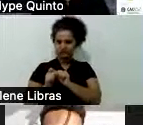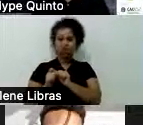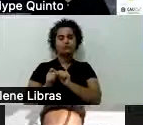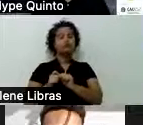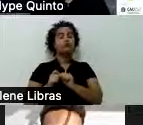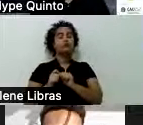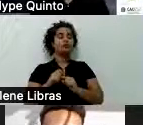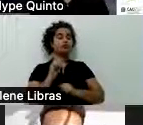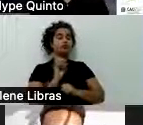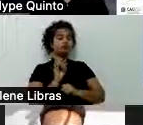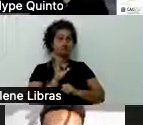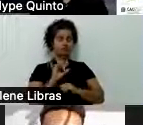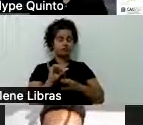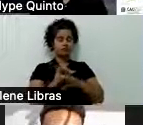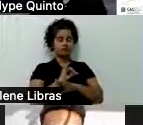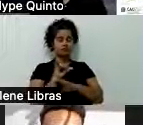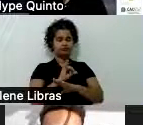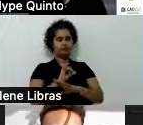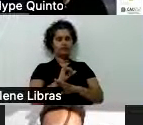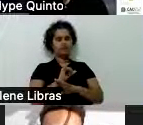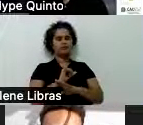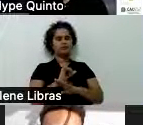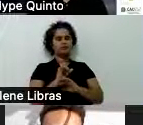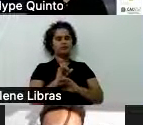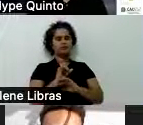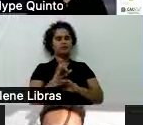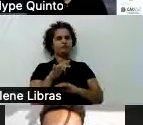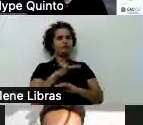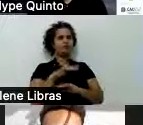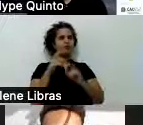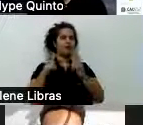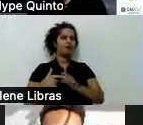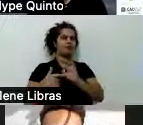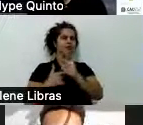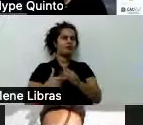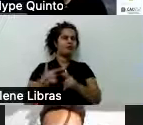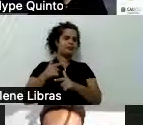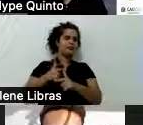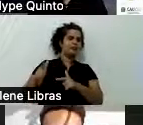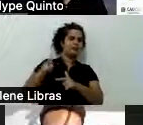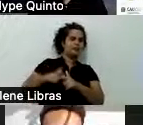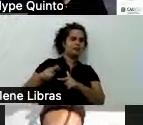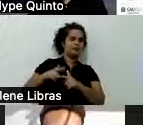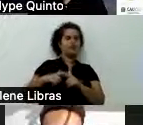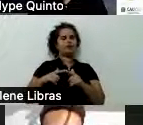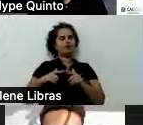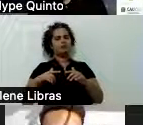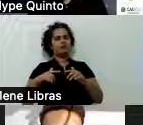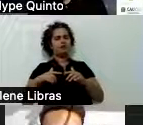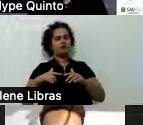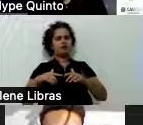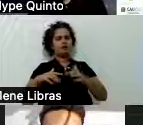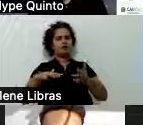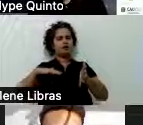para ilustrar um pouco as subcategorias: área que apresentava problemas de tráfego, acidentes viários, prioridades de